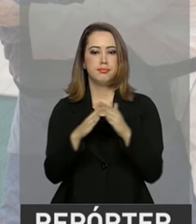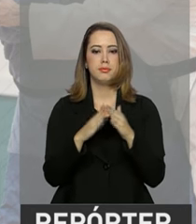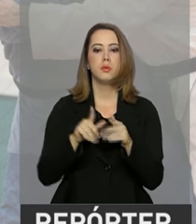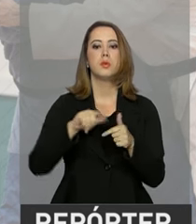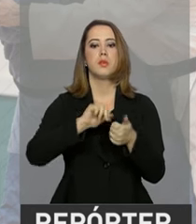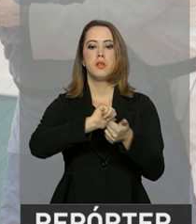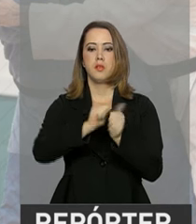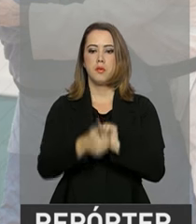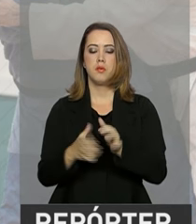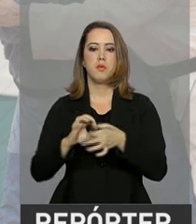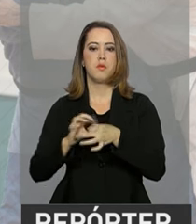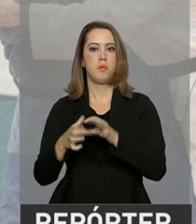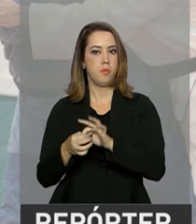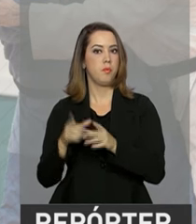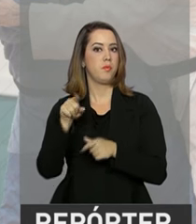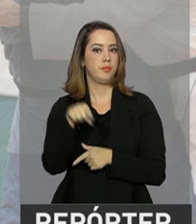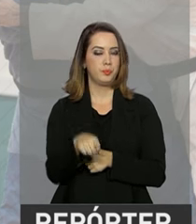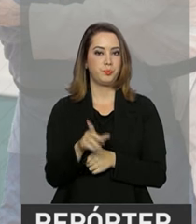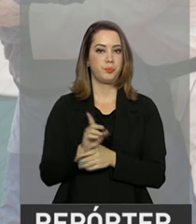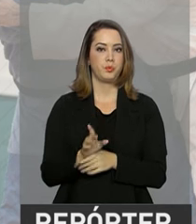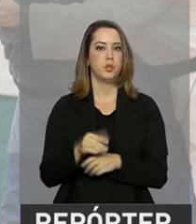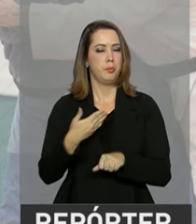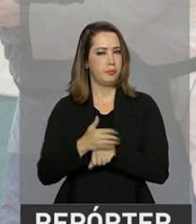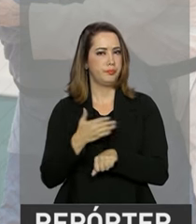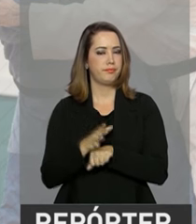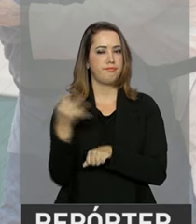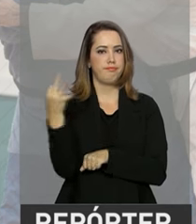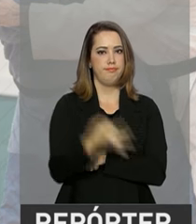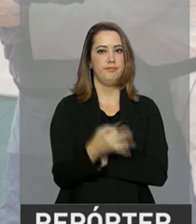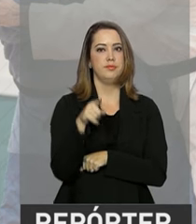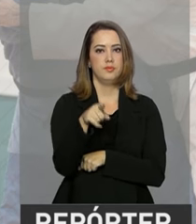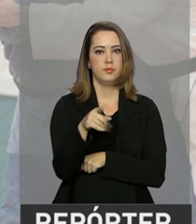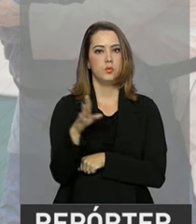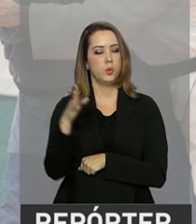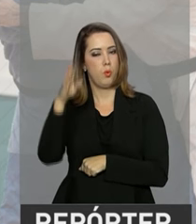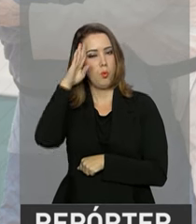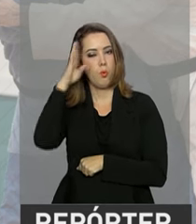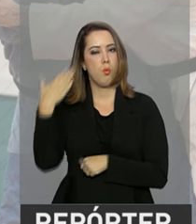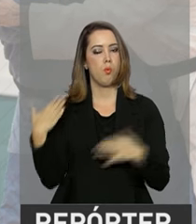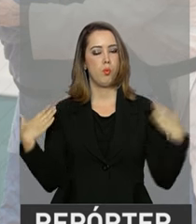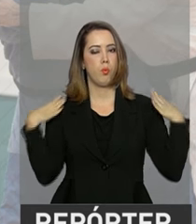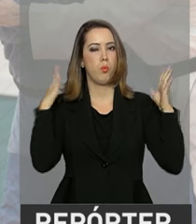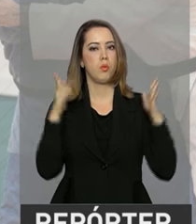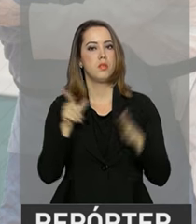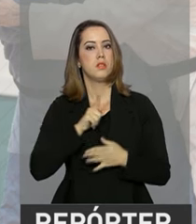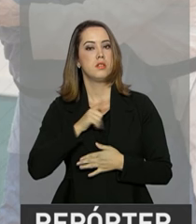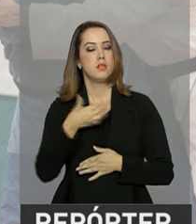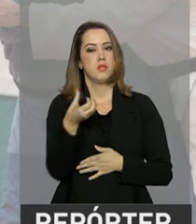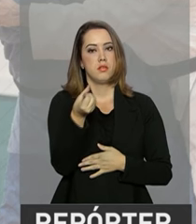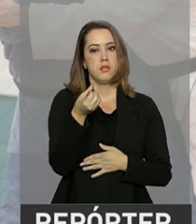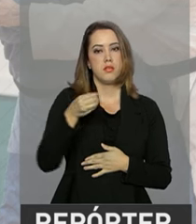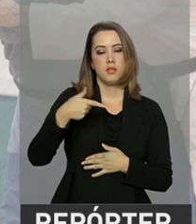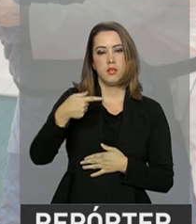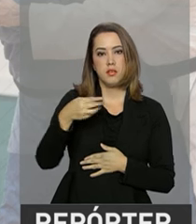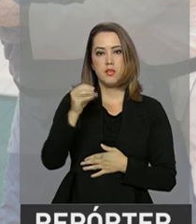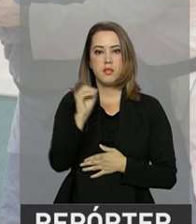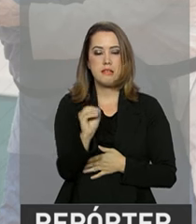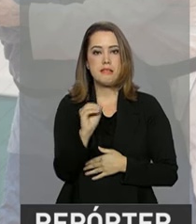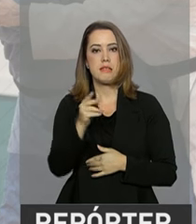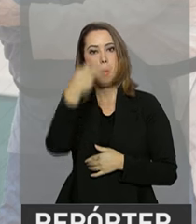esportivas militares adequadas para treinamento. As Forças Armadas contam hoje com 670